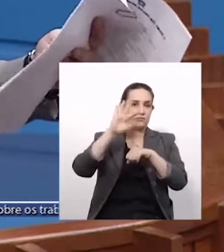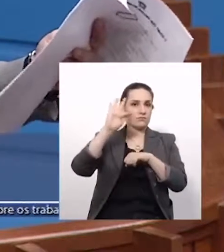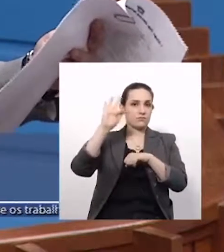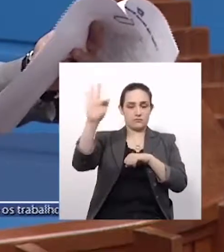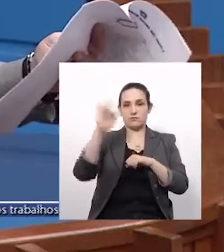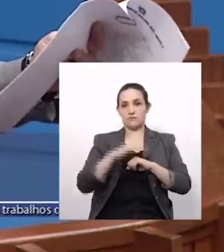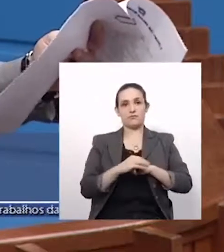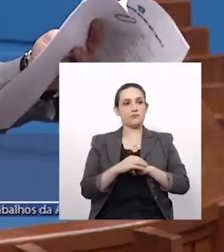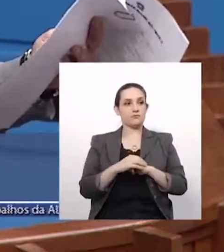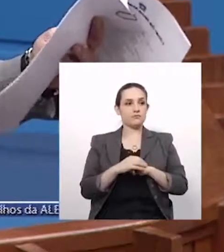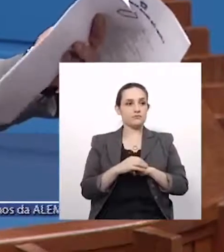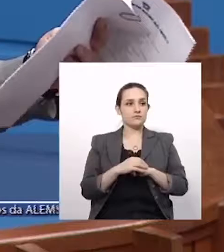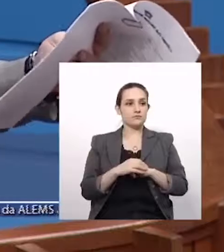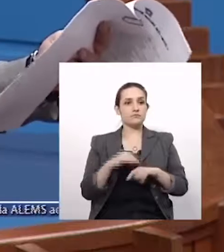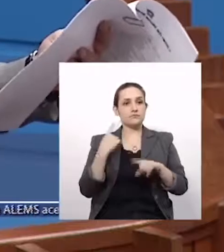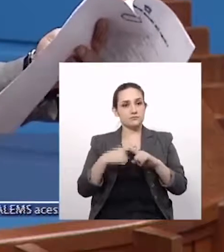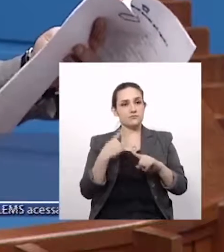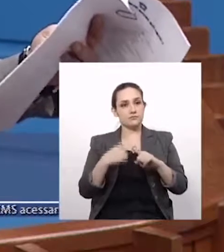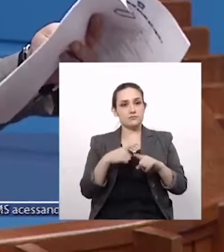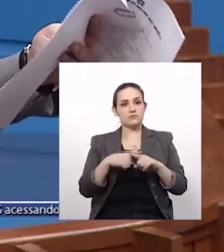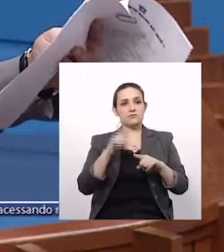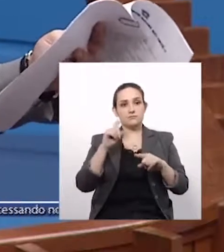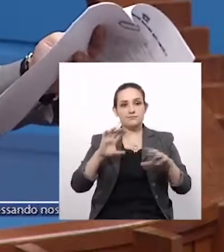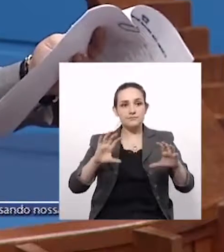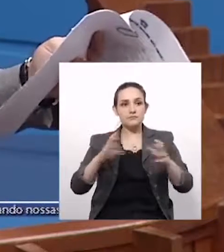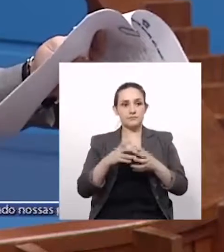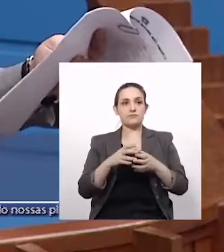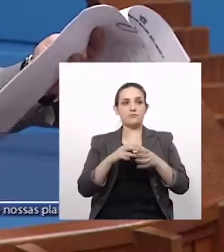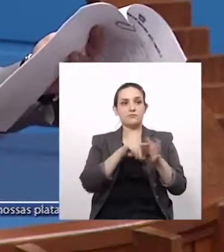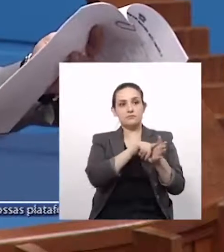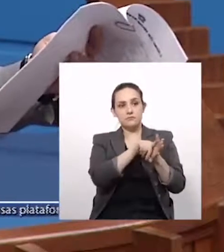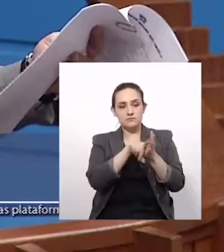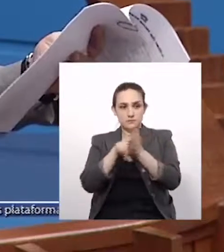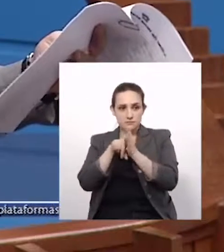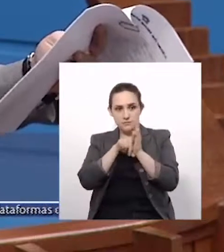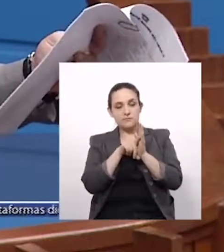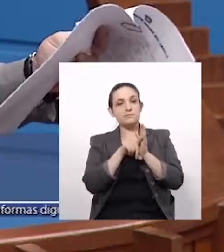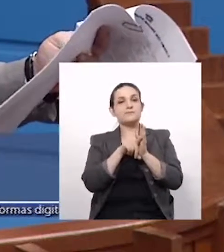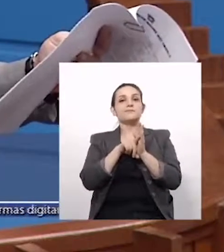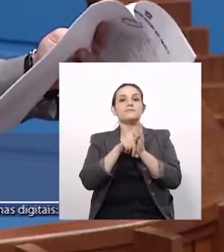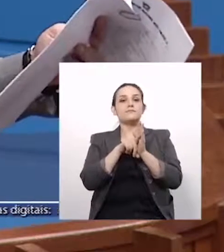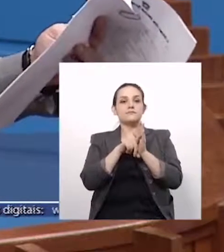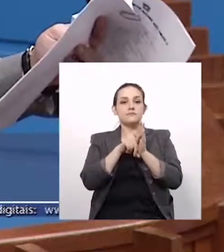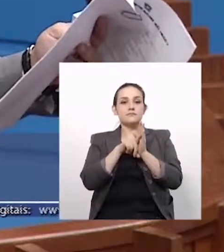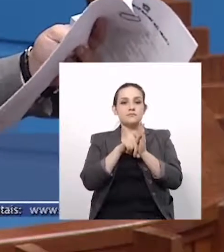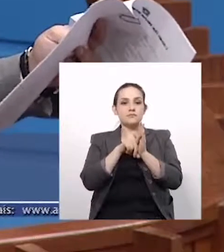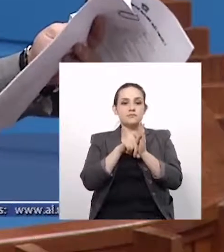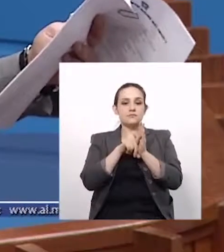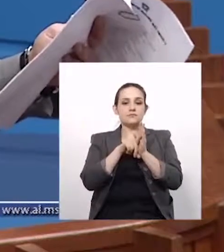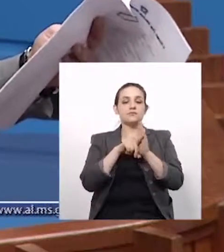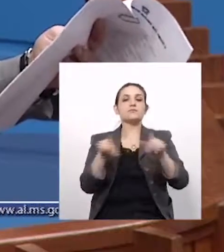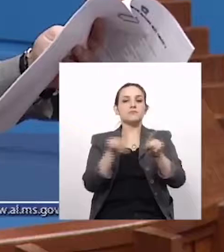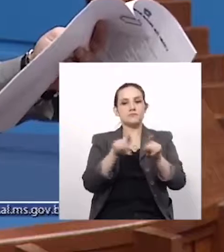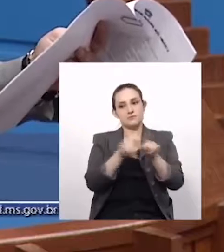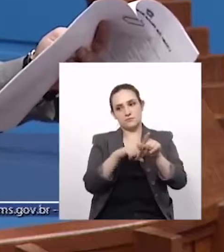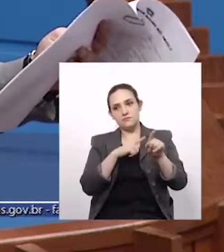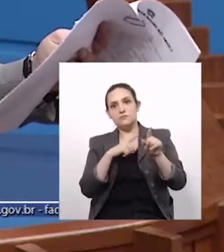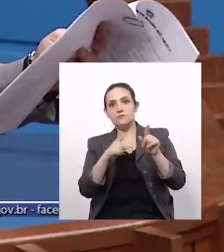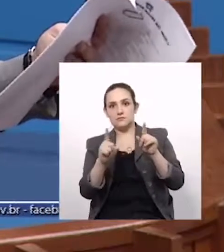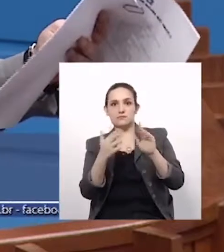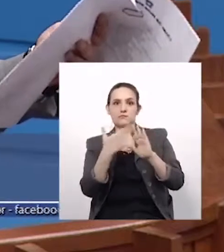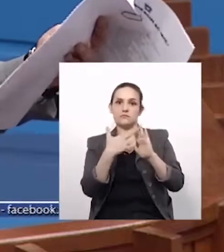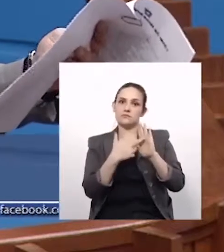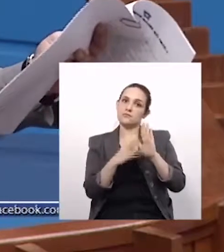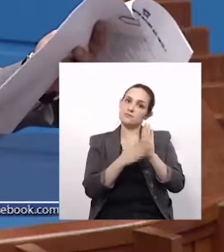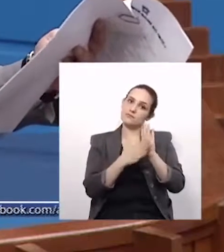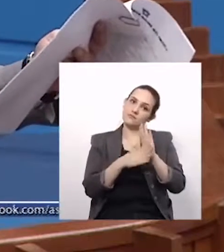comissões parlamentares de inquéritos, que terão poderes de investigação próprios das autoridades judiciais, além de outros previstos no regimento da Assembleia